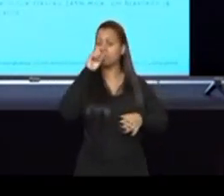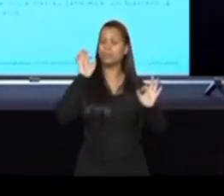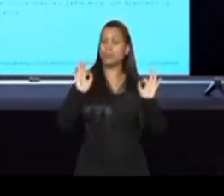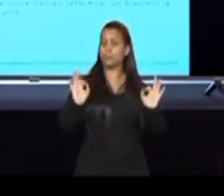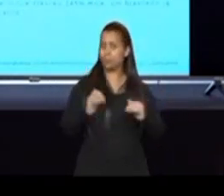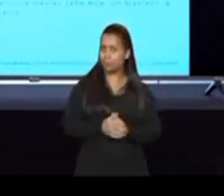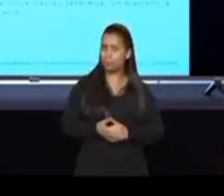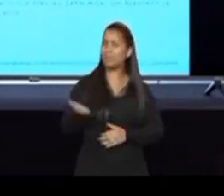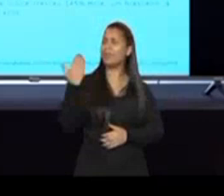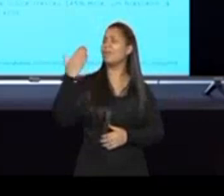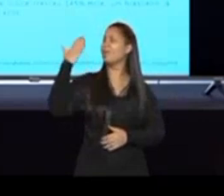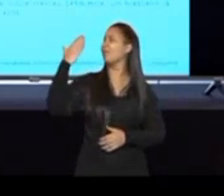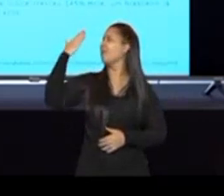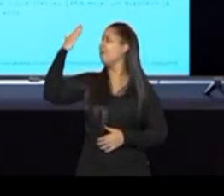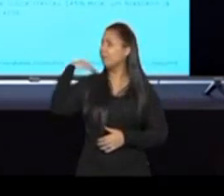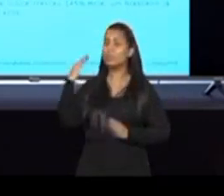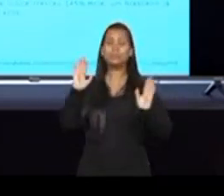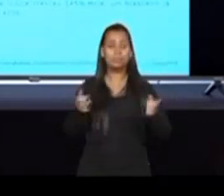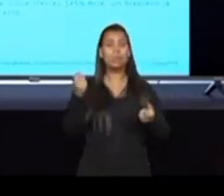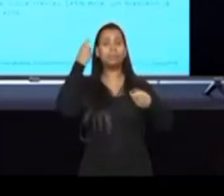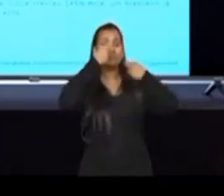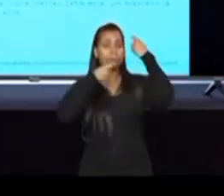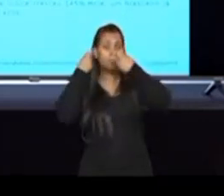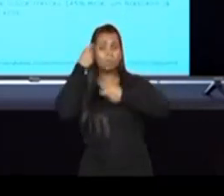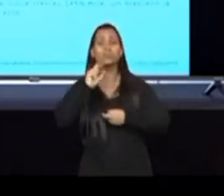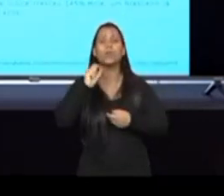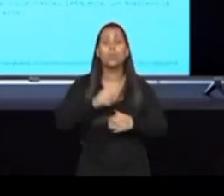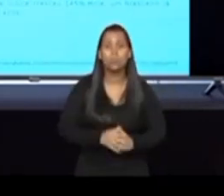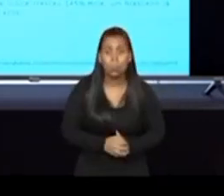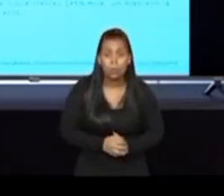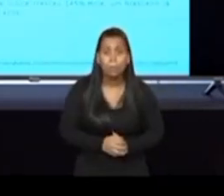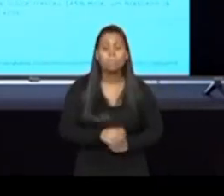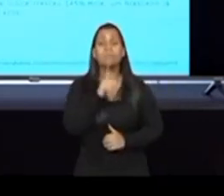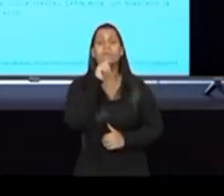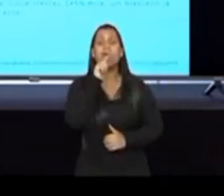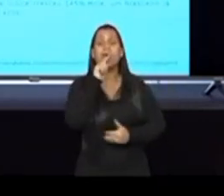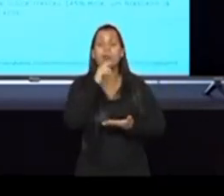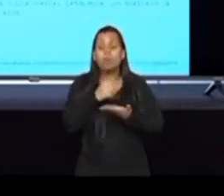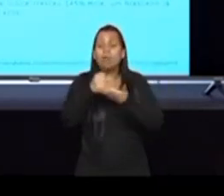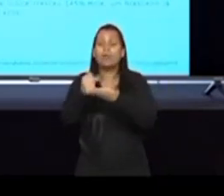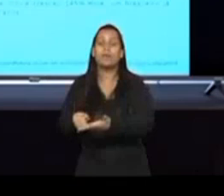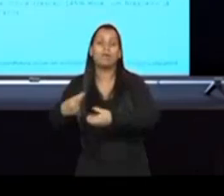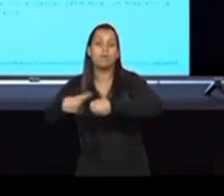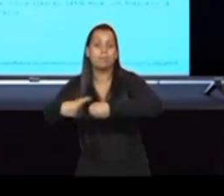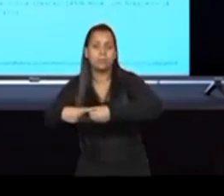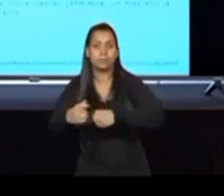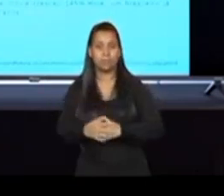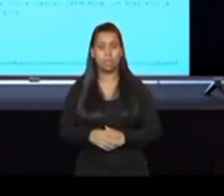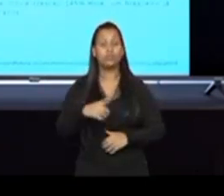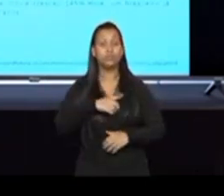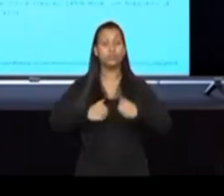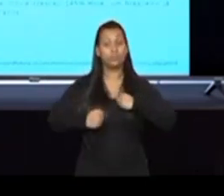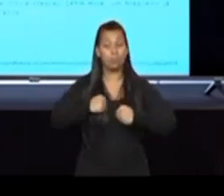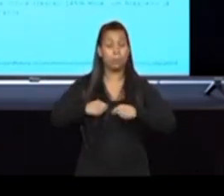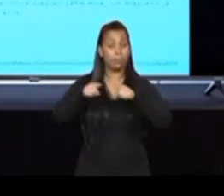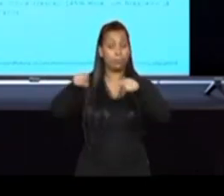luxo. Desde o Império Romano, já tinha preocupação ali de levar água para a cidade. Tinha banhos